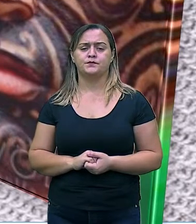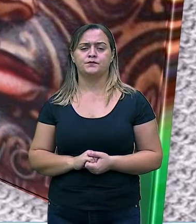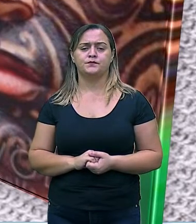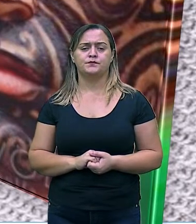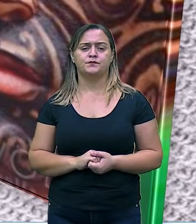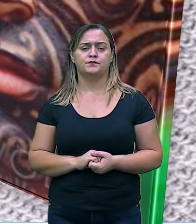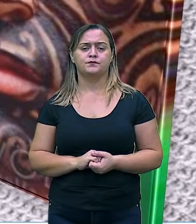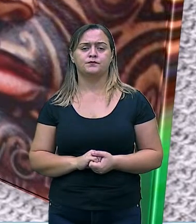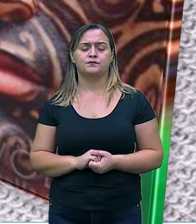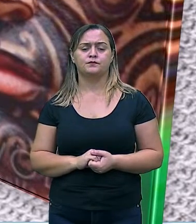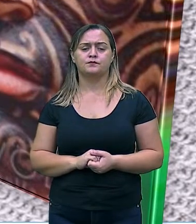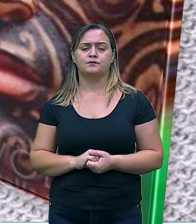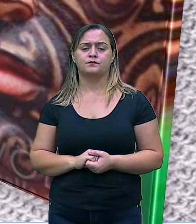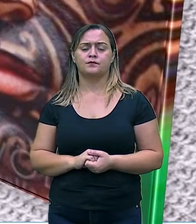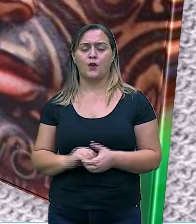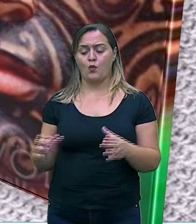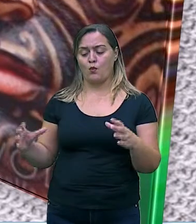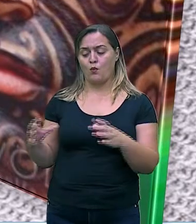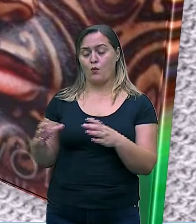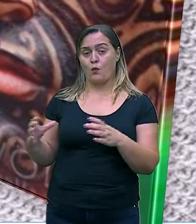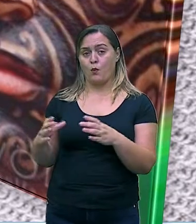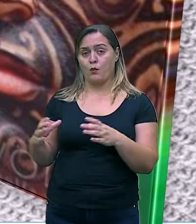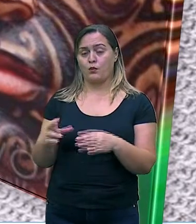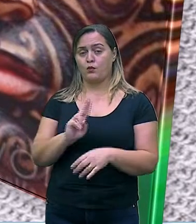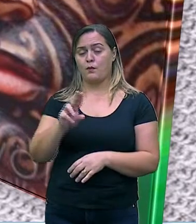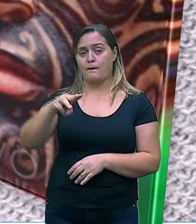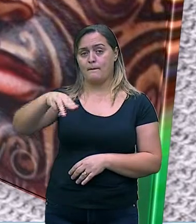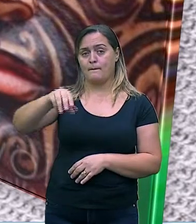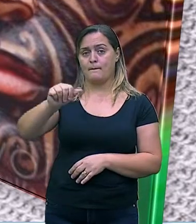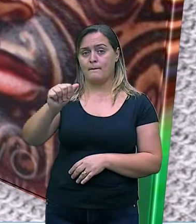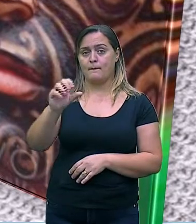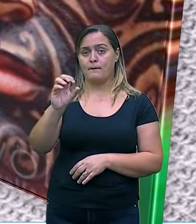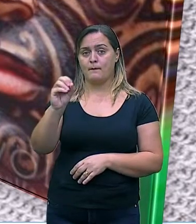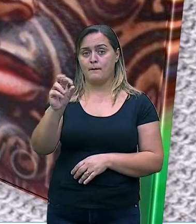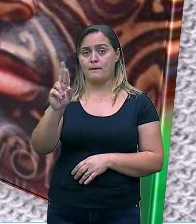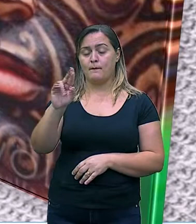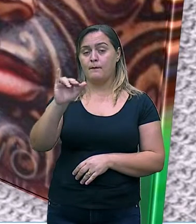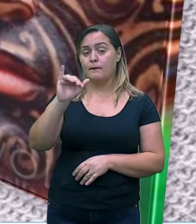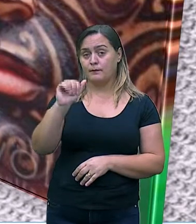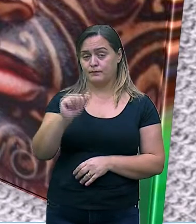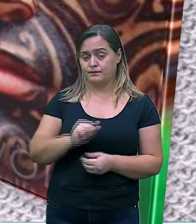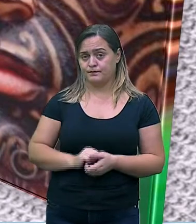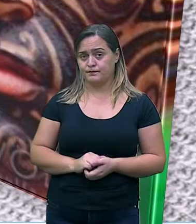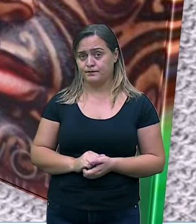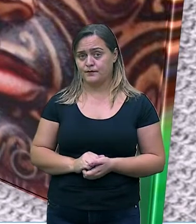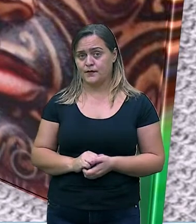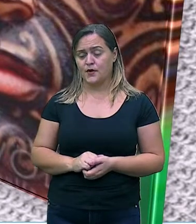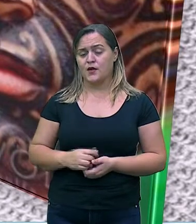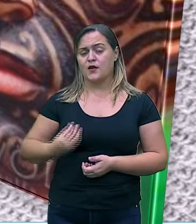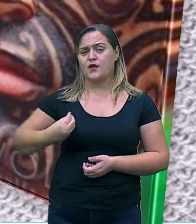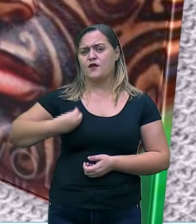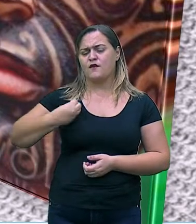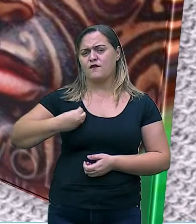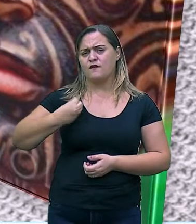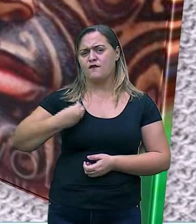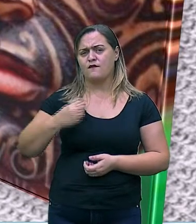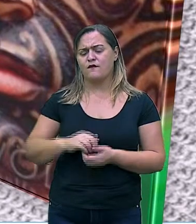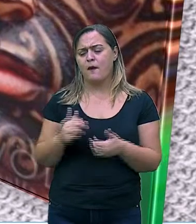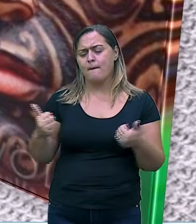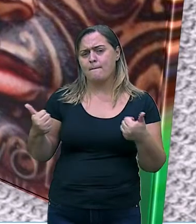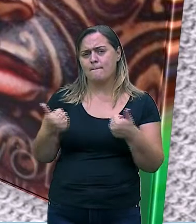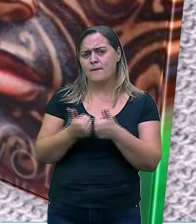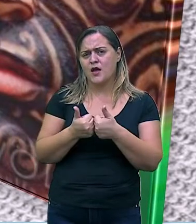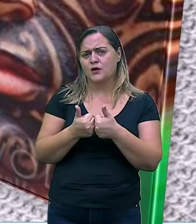a tribo maori, ou o povo maori, são povos da Oceania, que vivem nas ilhas, muito provavelmente próximo à Nova